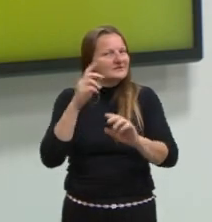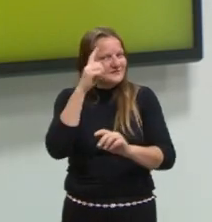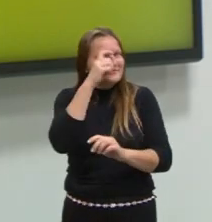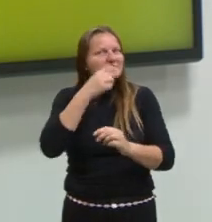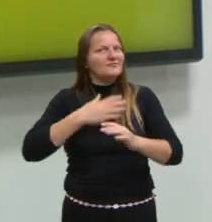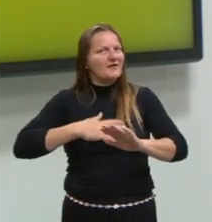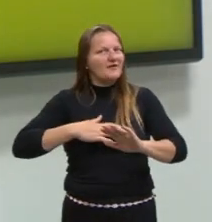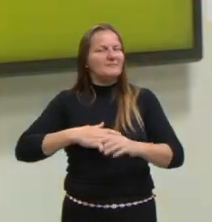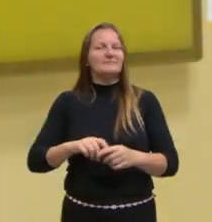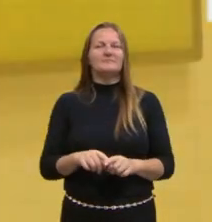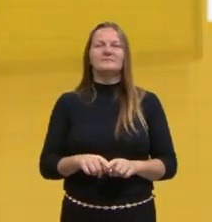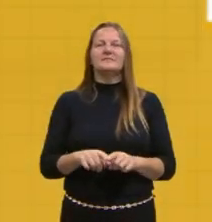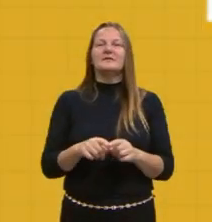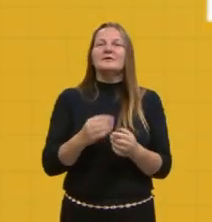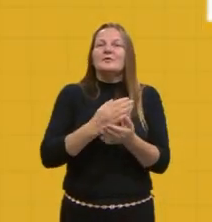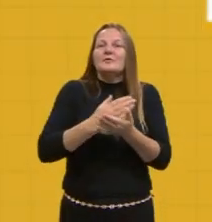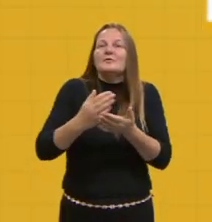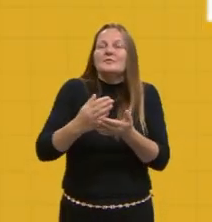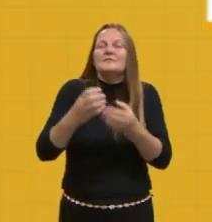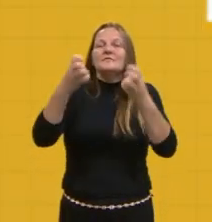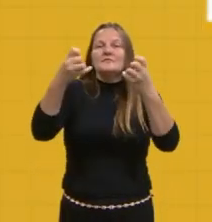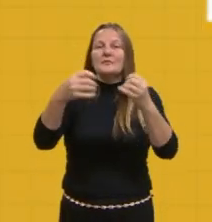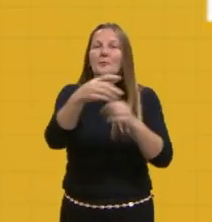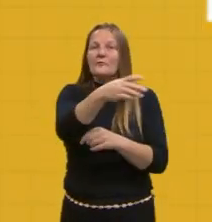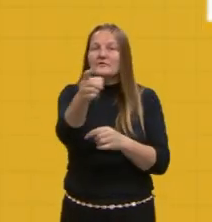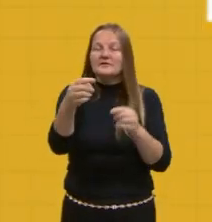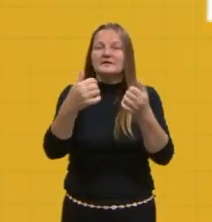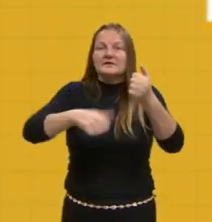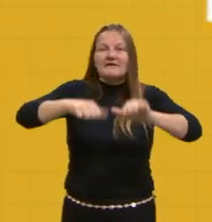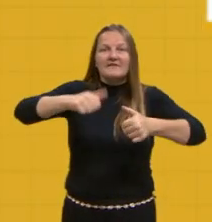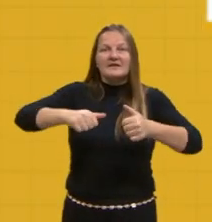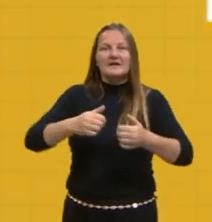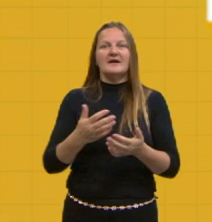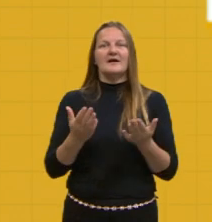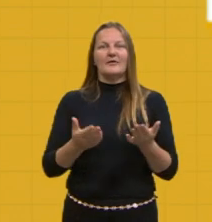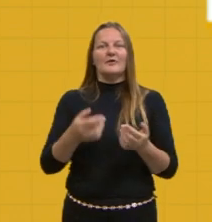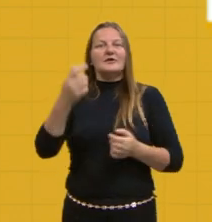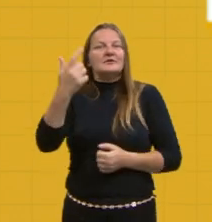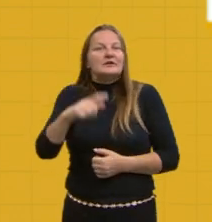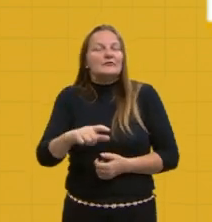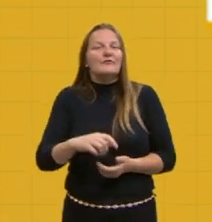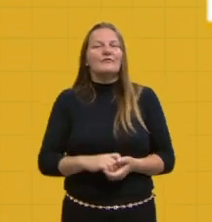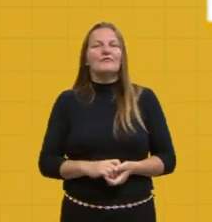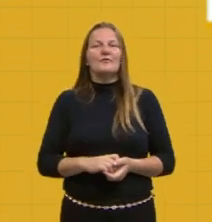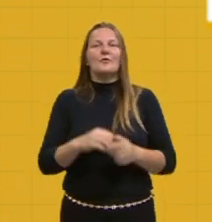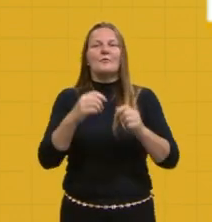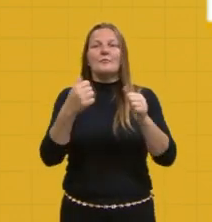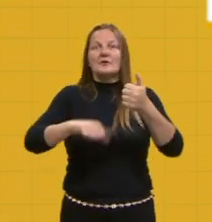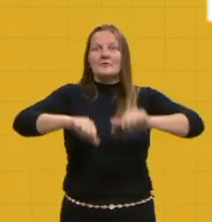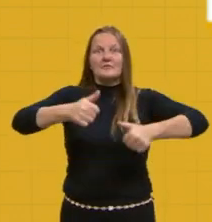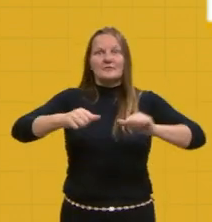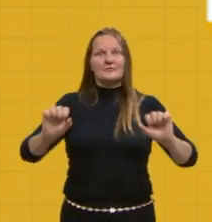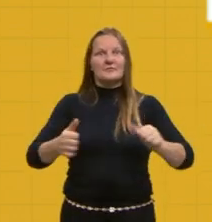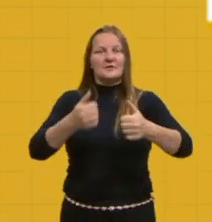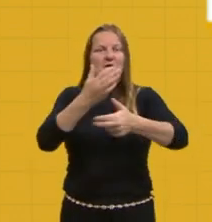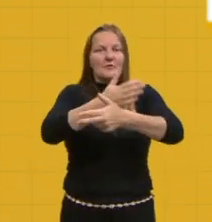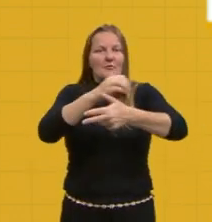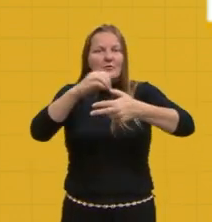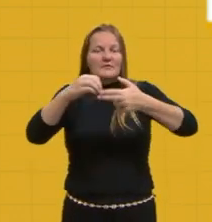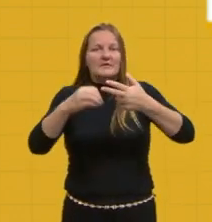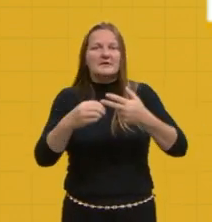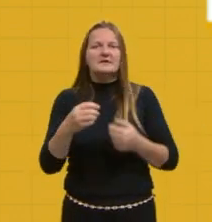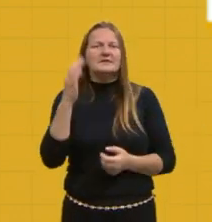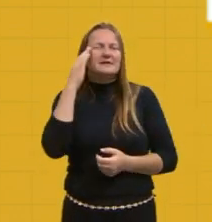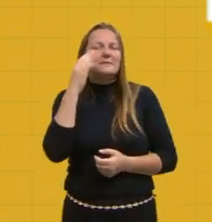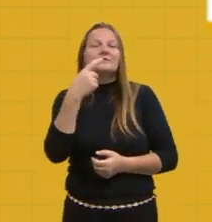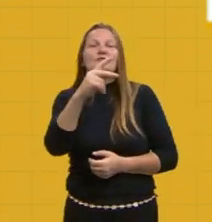bom no começo eu pedi para vocês avaliar o programa agora novamente para qualificar o nosso programa para Enem e